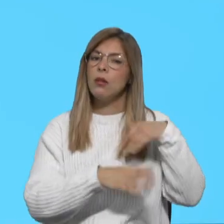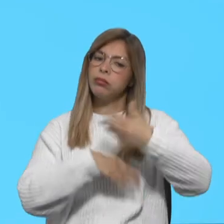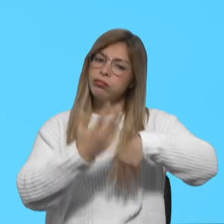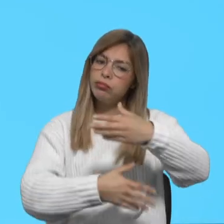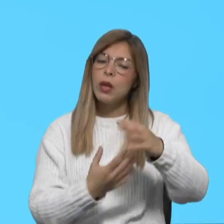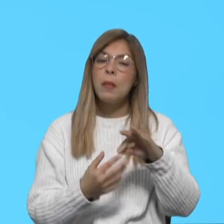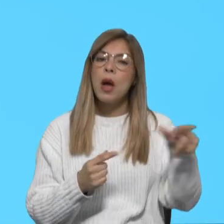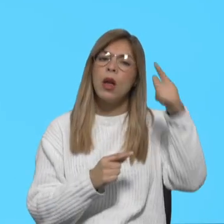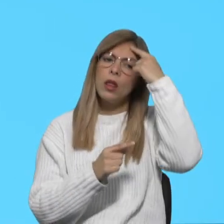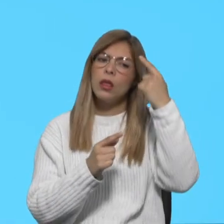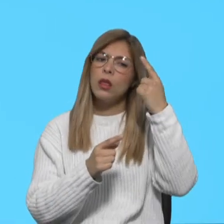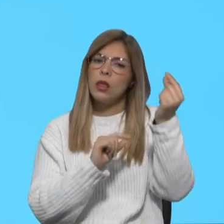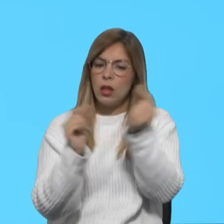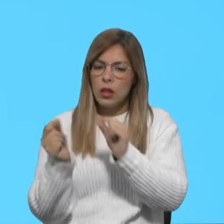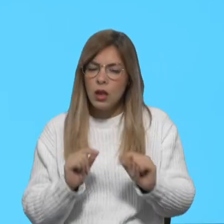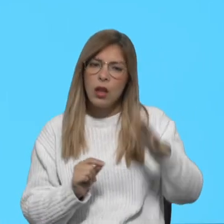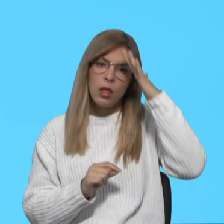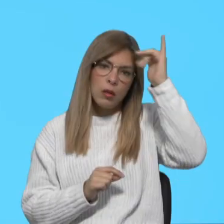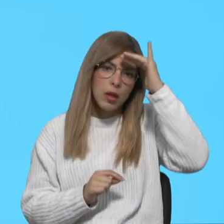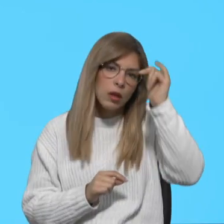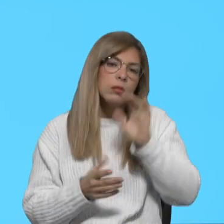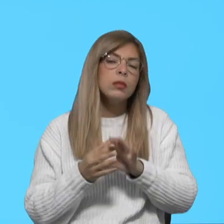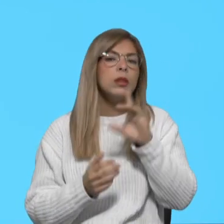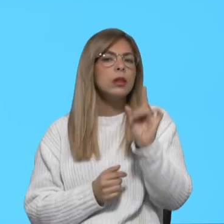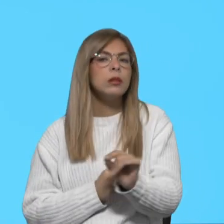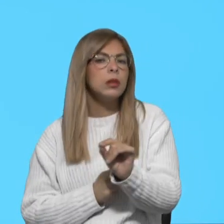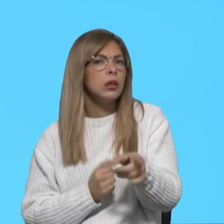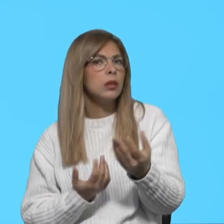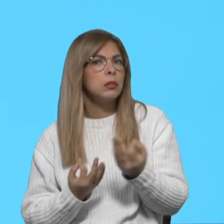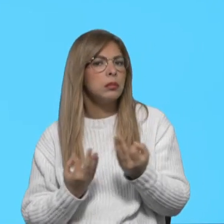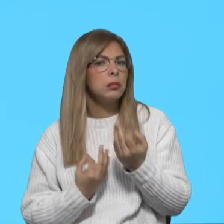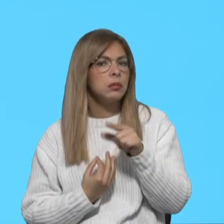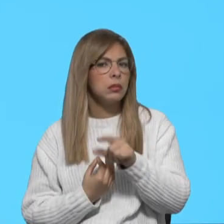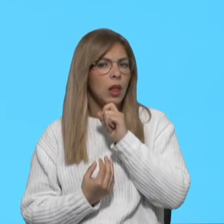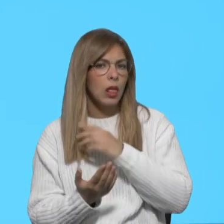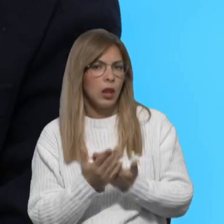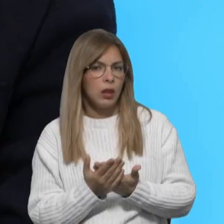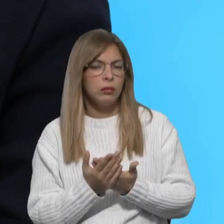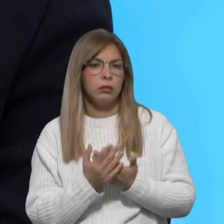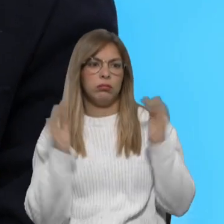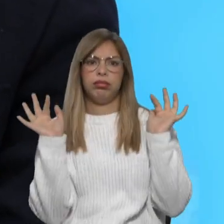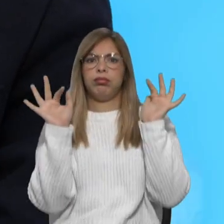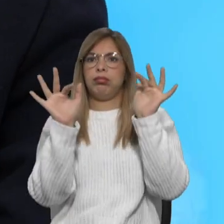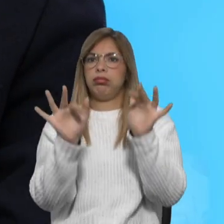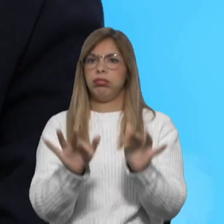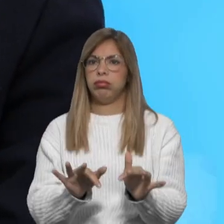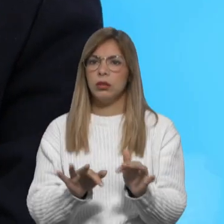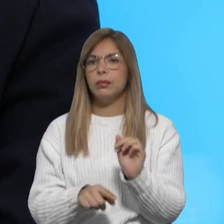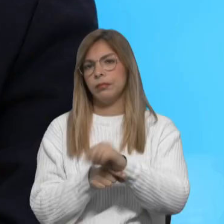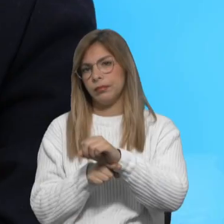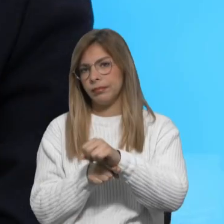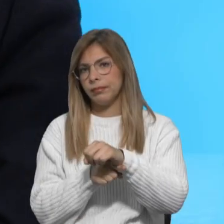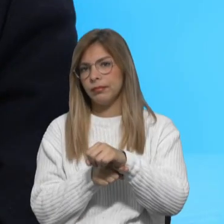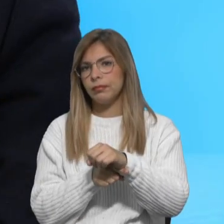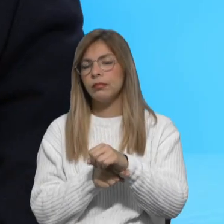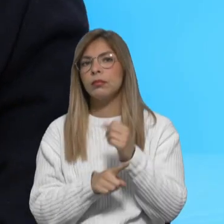torno de ideias, acredito que o próprio encontro entre leigos seja desde logo mobilizador. Claro, porque há sempre aquele